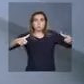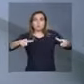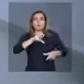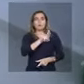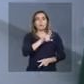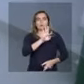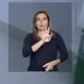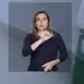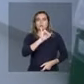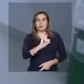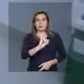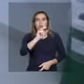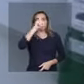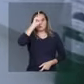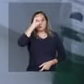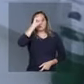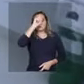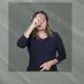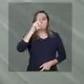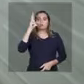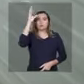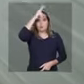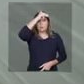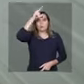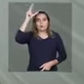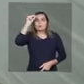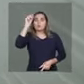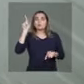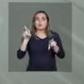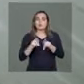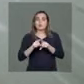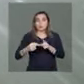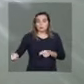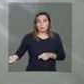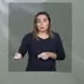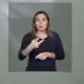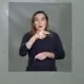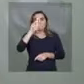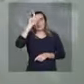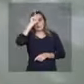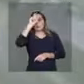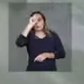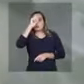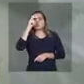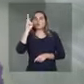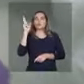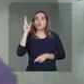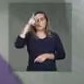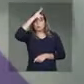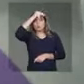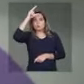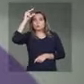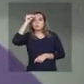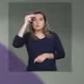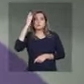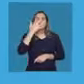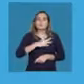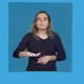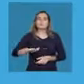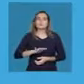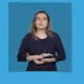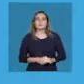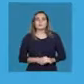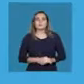de UTIs do Hospital Municipal e instalamos o novo Hospital Municipal Pediátrico Nivaldo